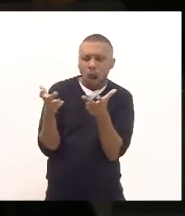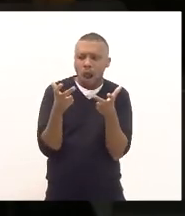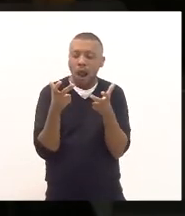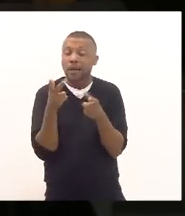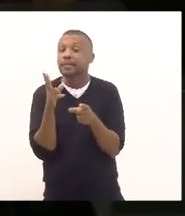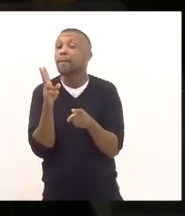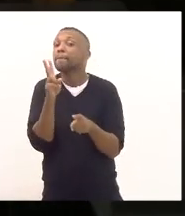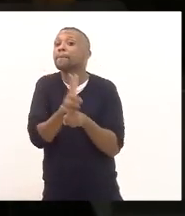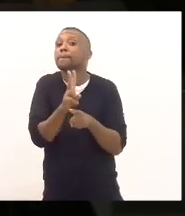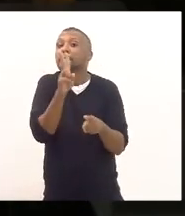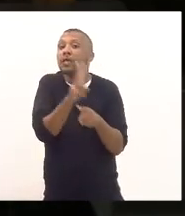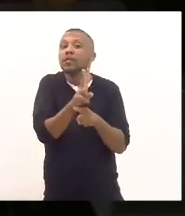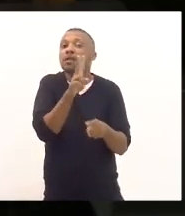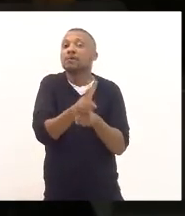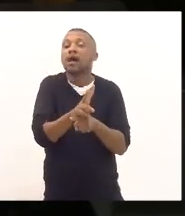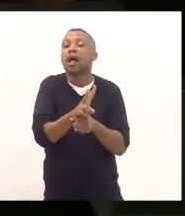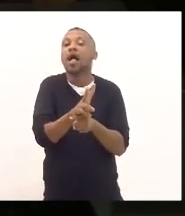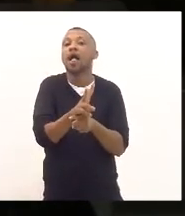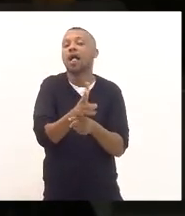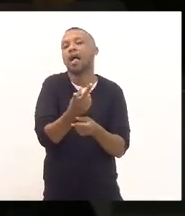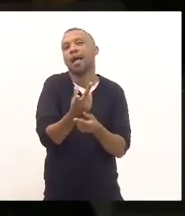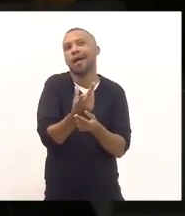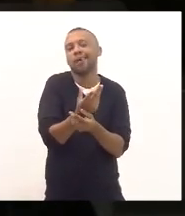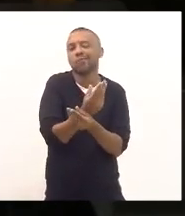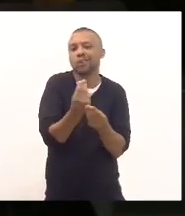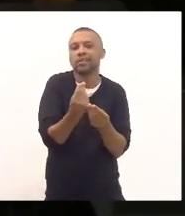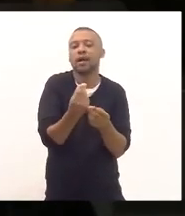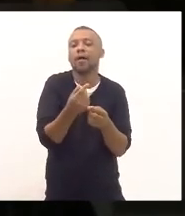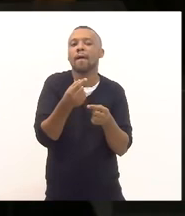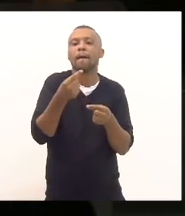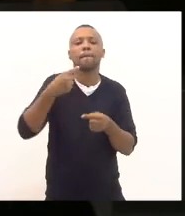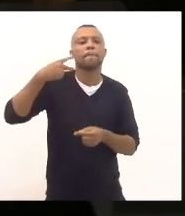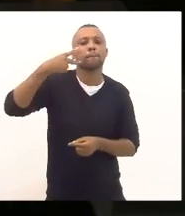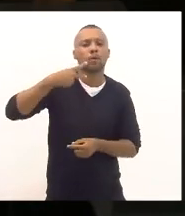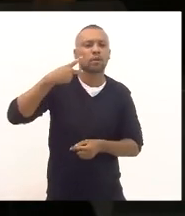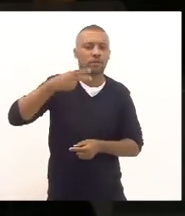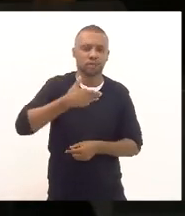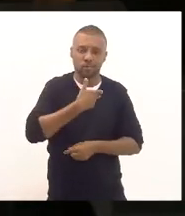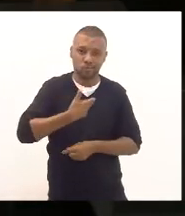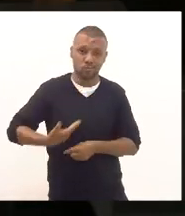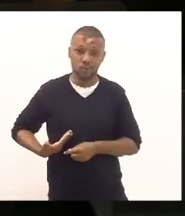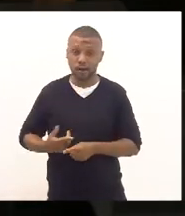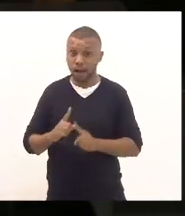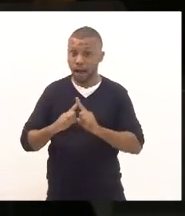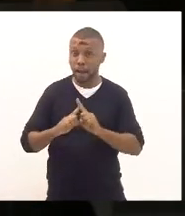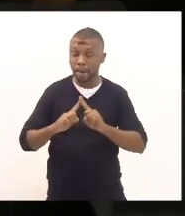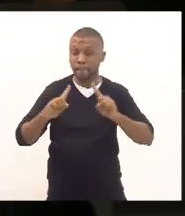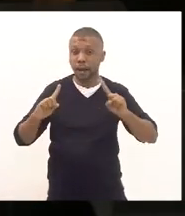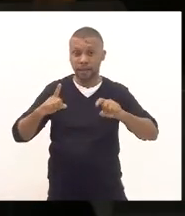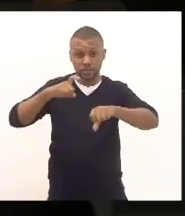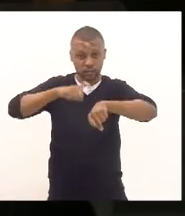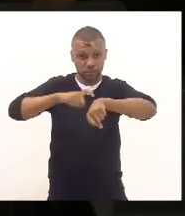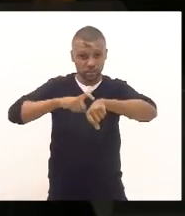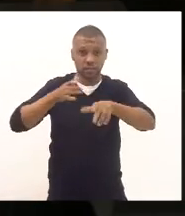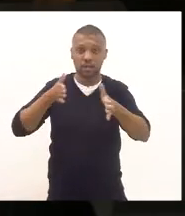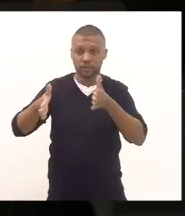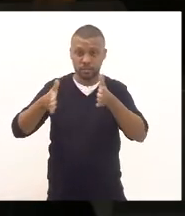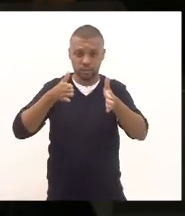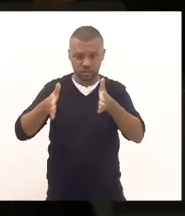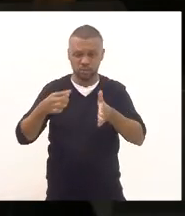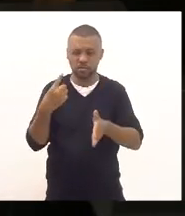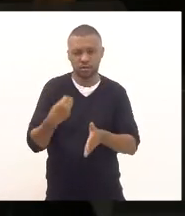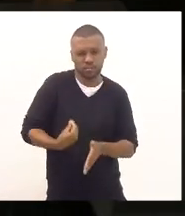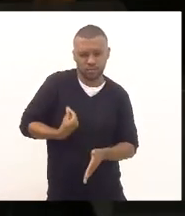preservar muitas políticas públicas mas nesse período senhora presidente que nós estamos